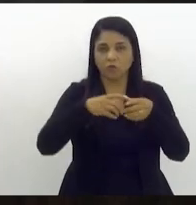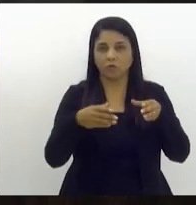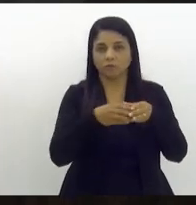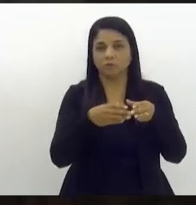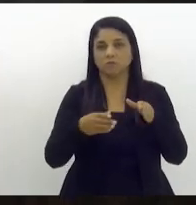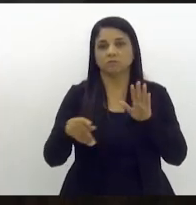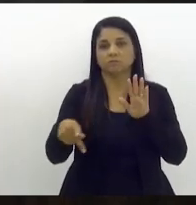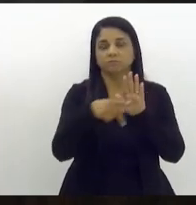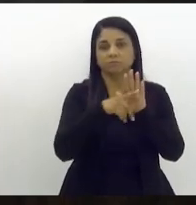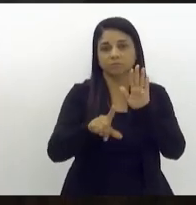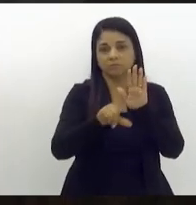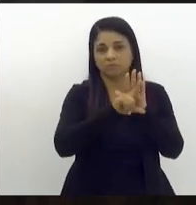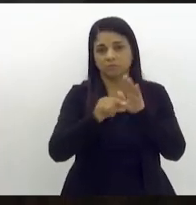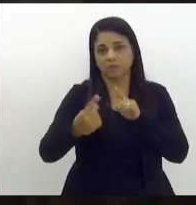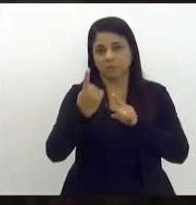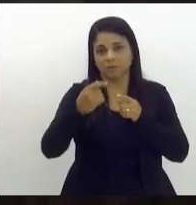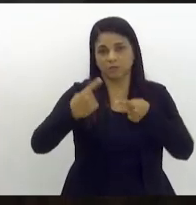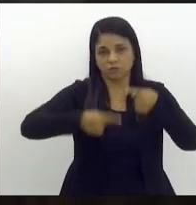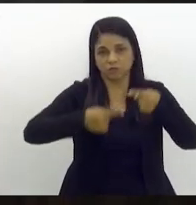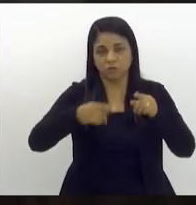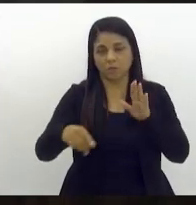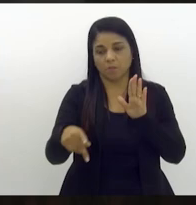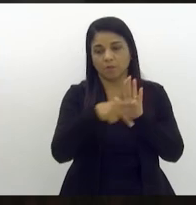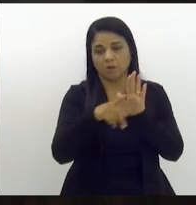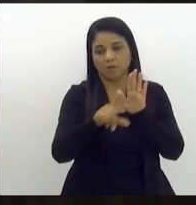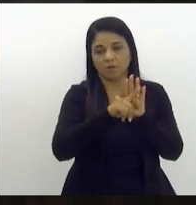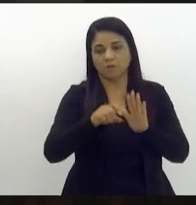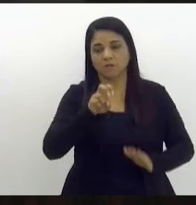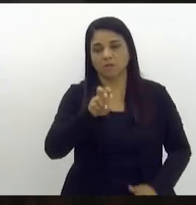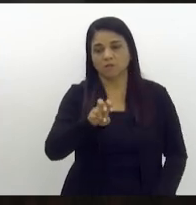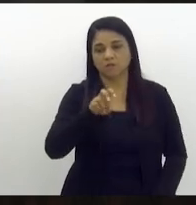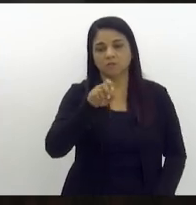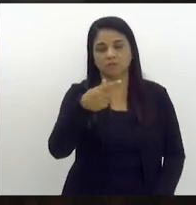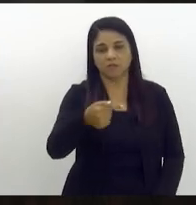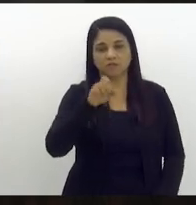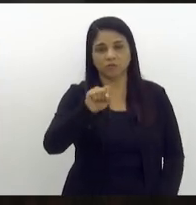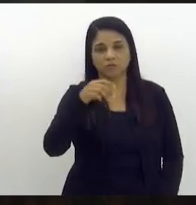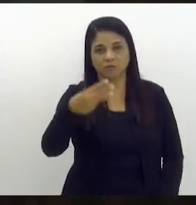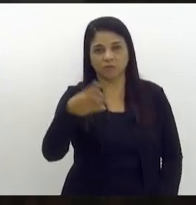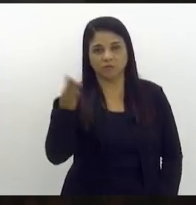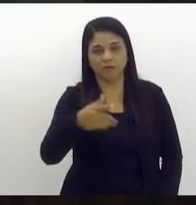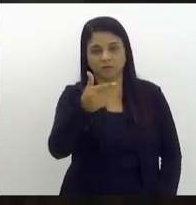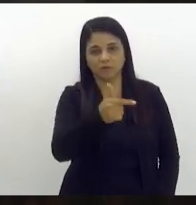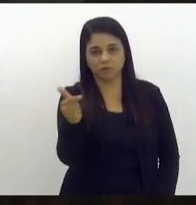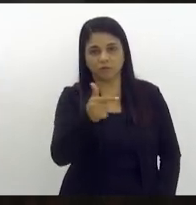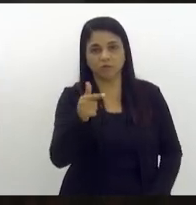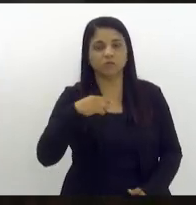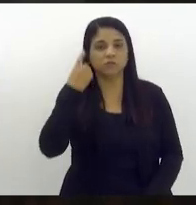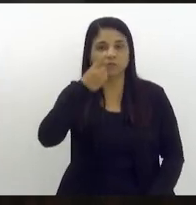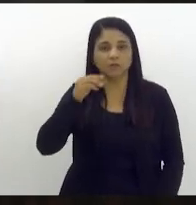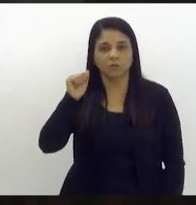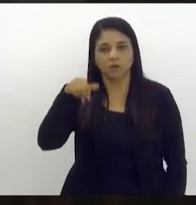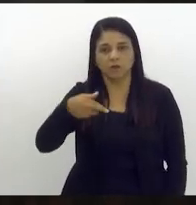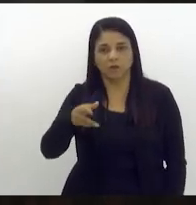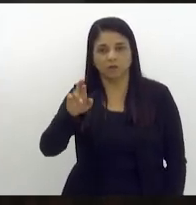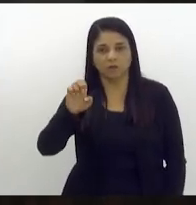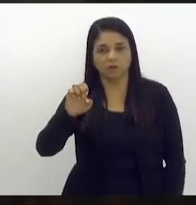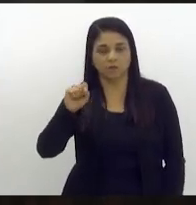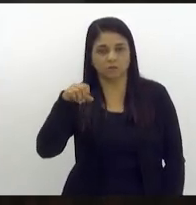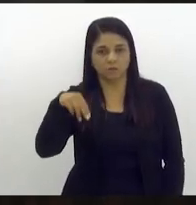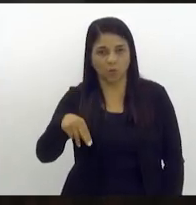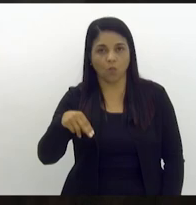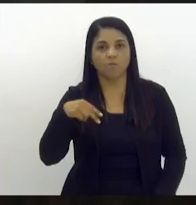em tramitação ordinária e primeira discussão, projeto de lei número 5783, de 22, de autoria do deputado Anderson Moraes, que dispõe sobre